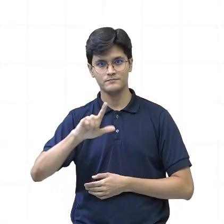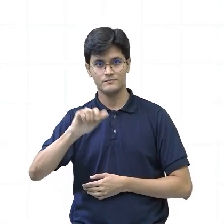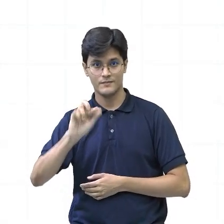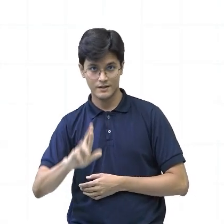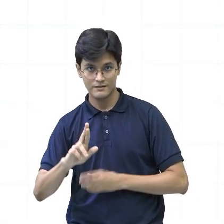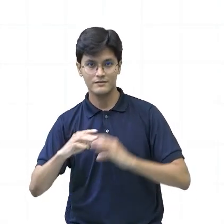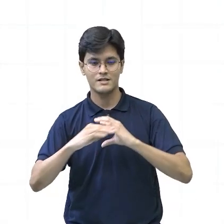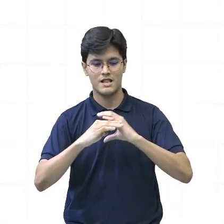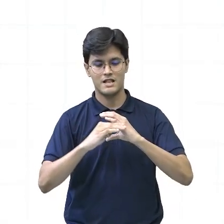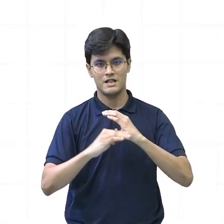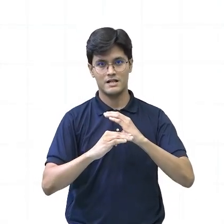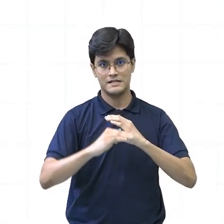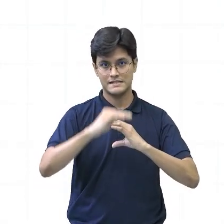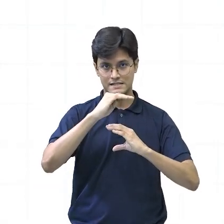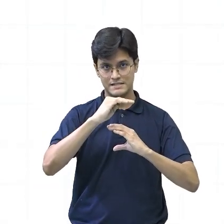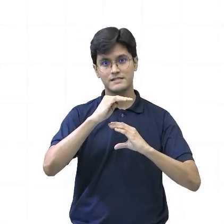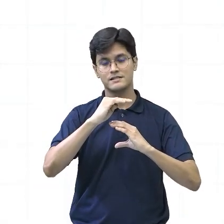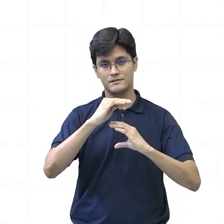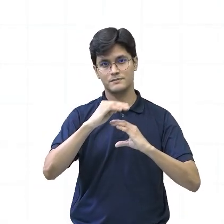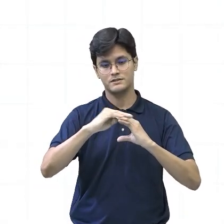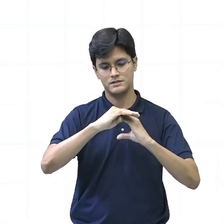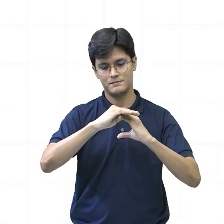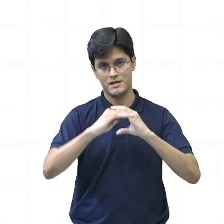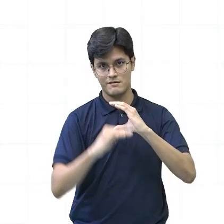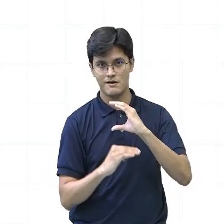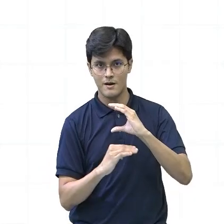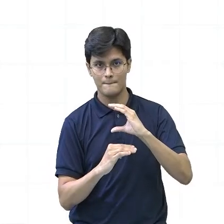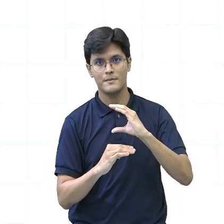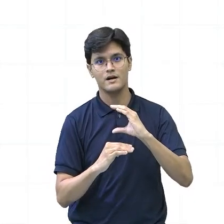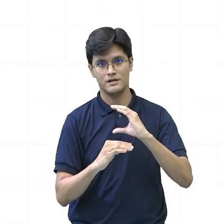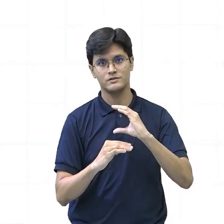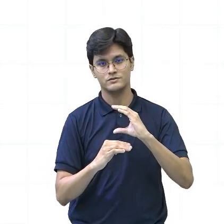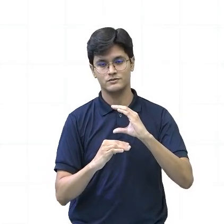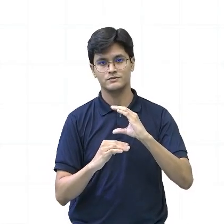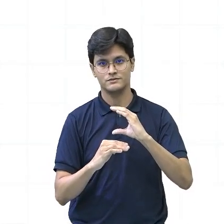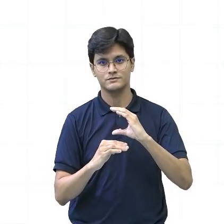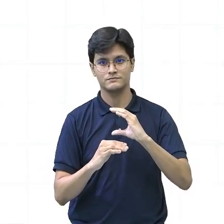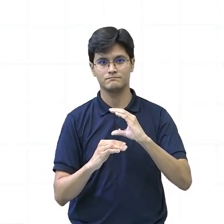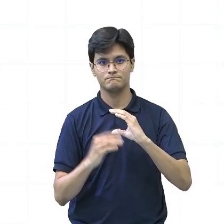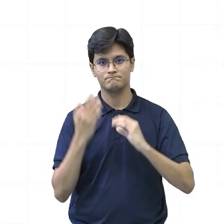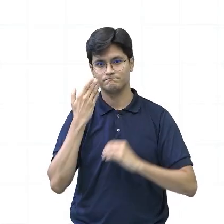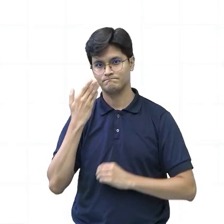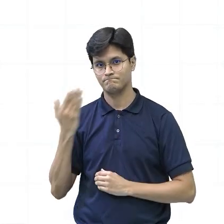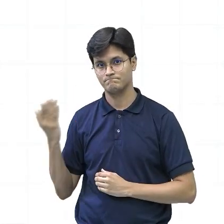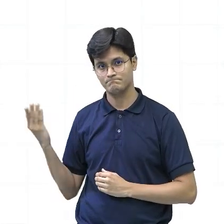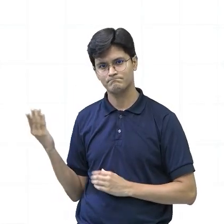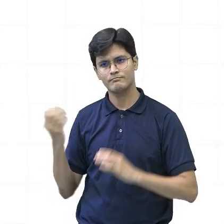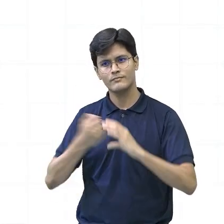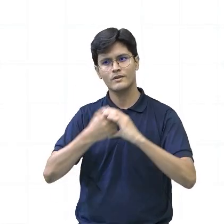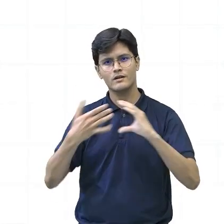acima do Círculo Polar Ártico e abaixo do Círculo Polar Antártico, o que caracteriza assim a zona